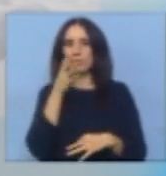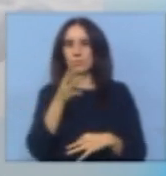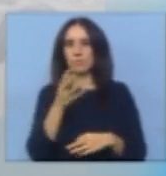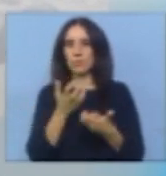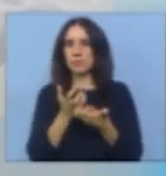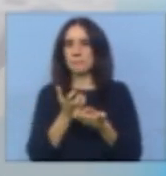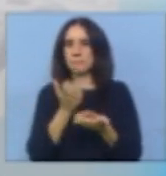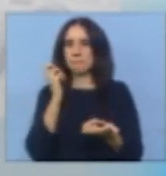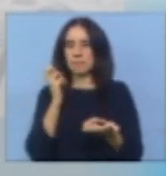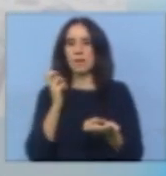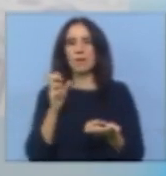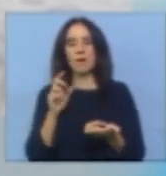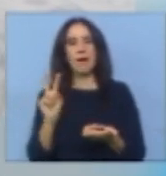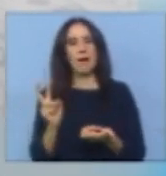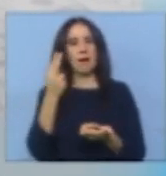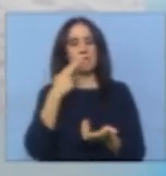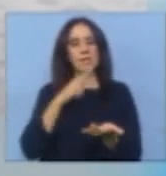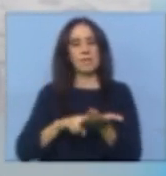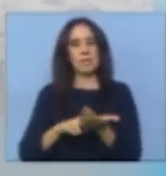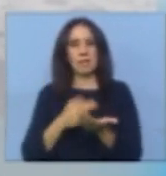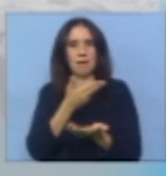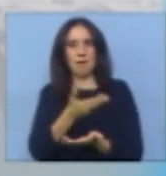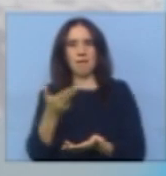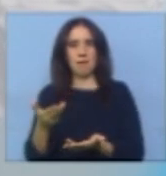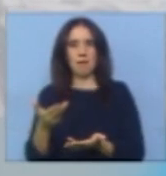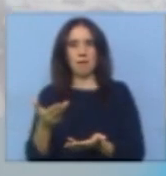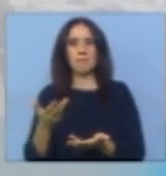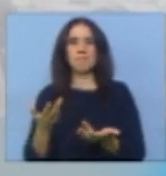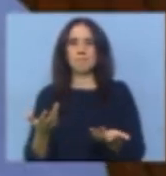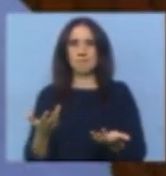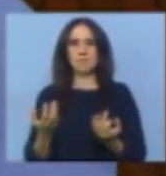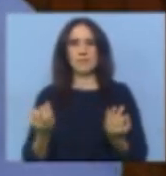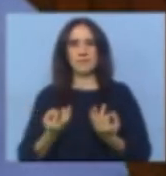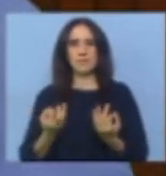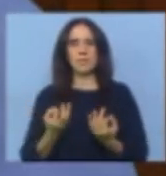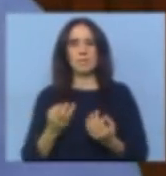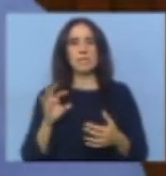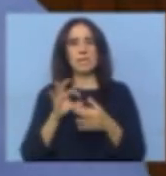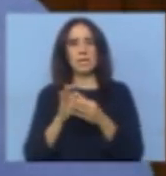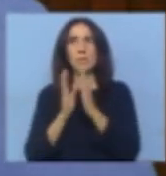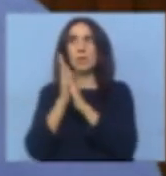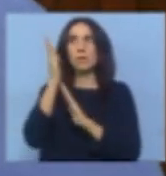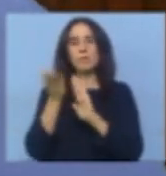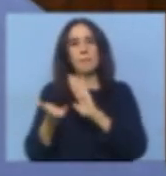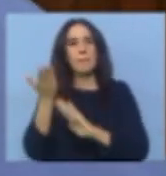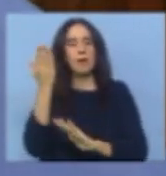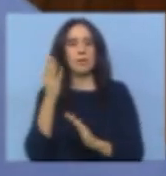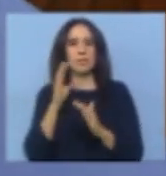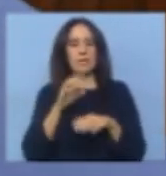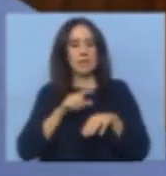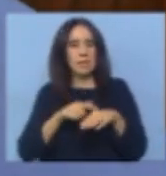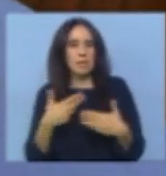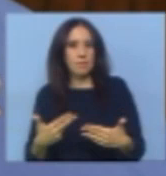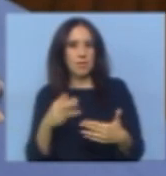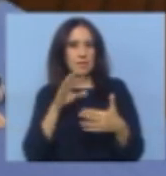sublinha estas duas dimensões, duas realidades, aquilo que é mais ligado a Deus, aquilo que é mais ligado à